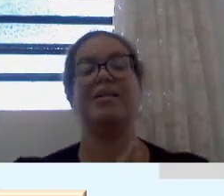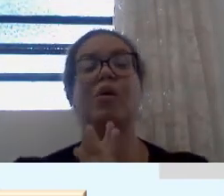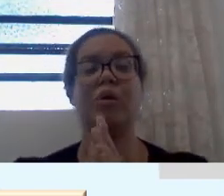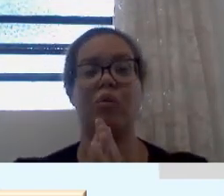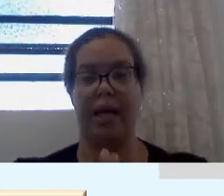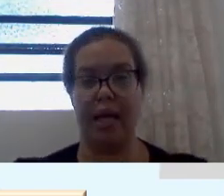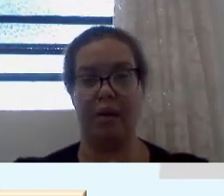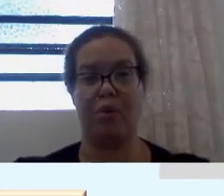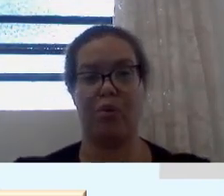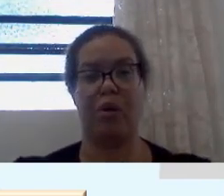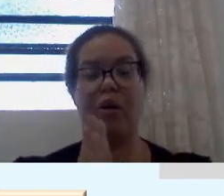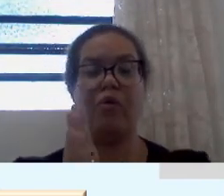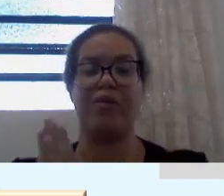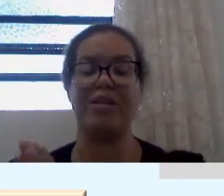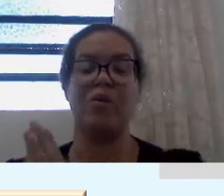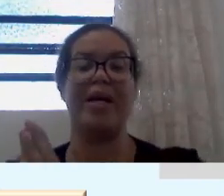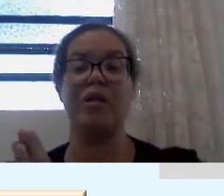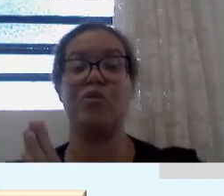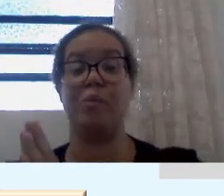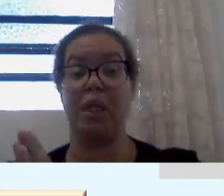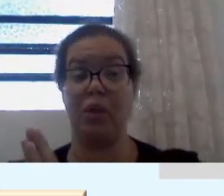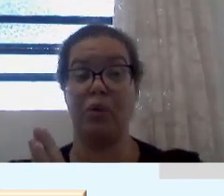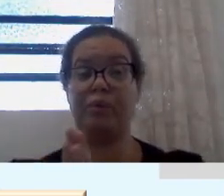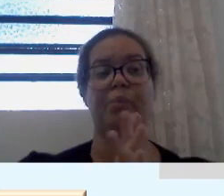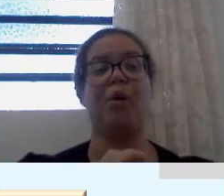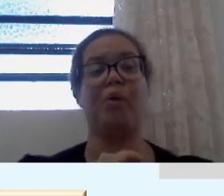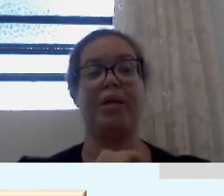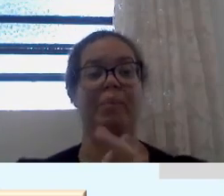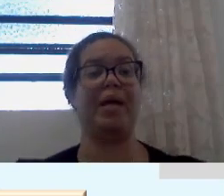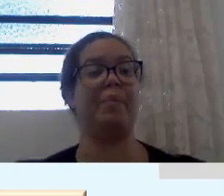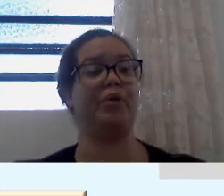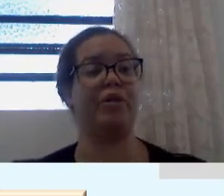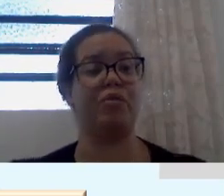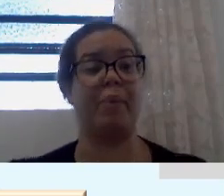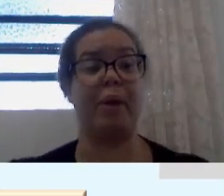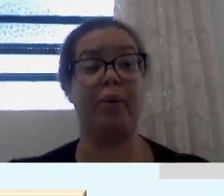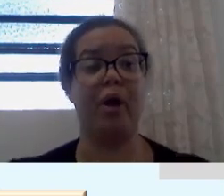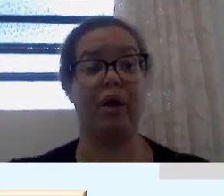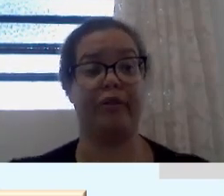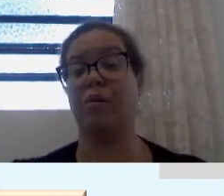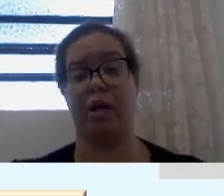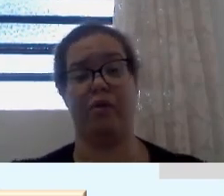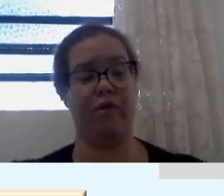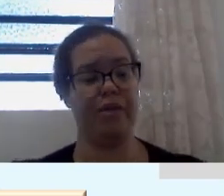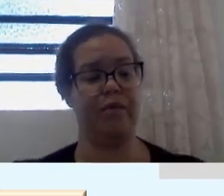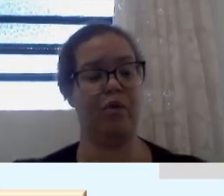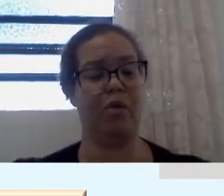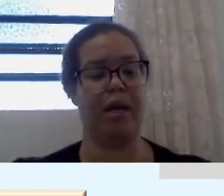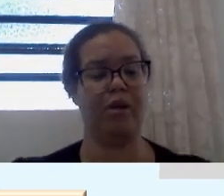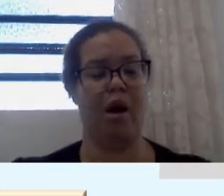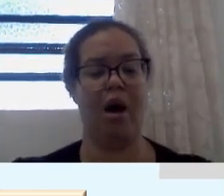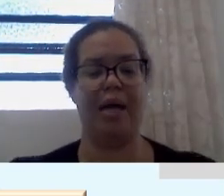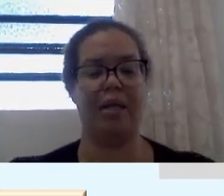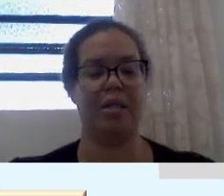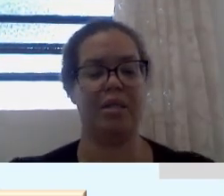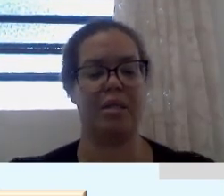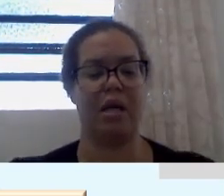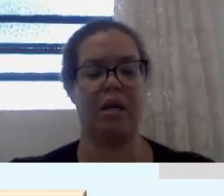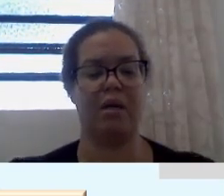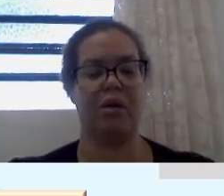coisas? Se eu não lembro, eu vou fazer um resuminho para eu poder pegar e poder estudar para a prova. Então, o que eu vou fazer? Vou colocar aqui,